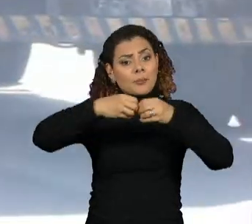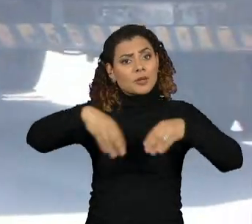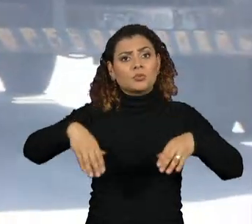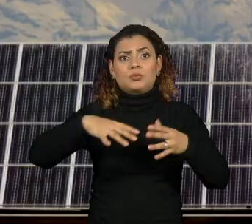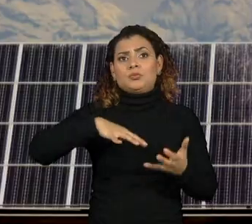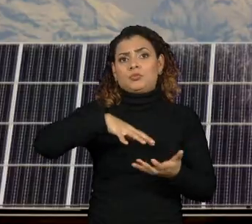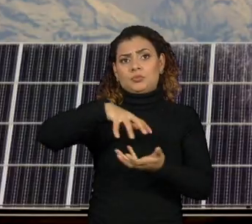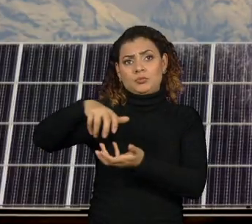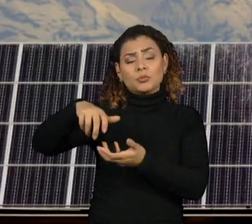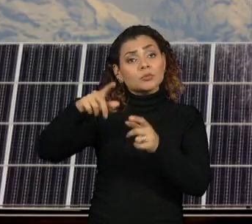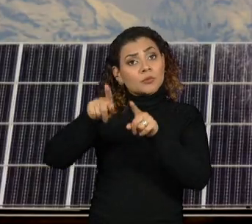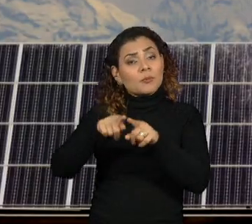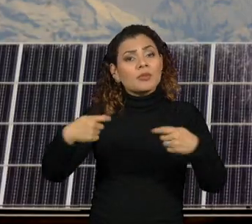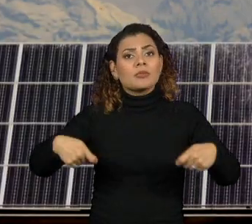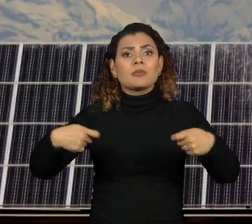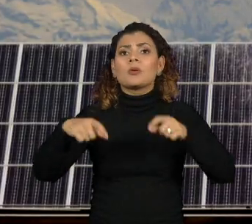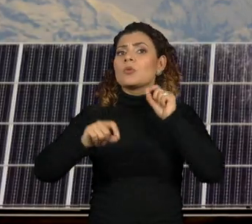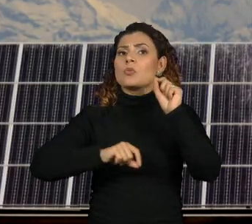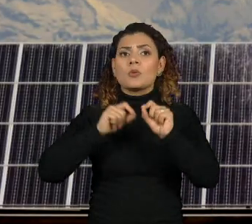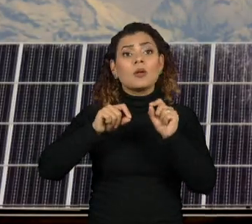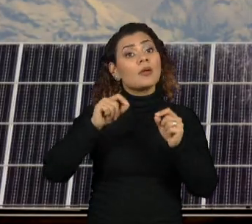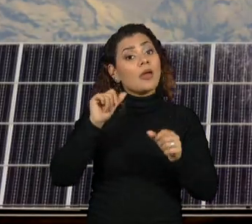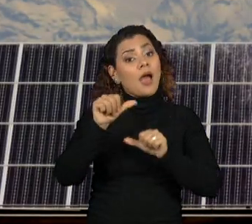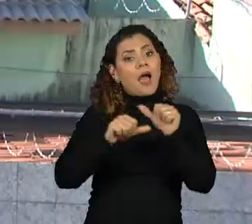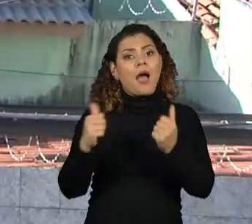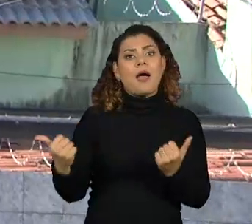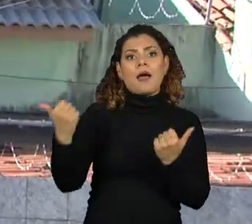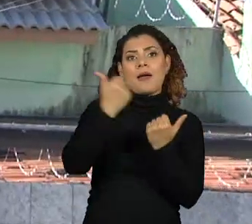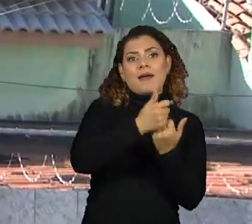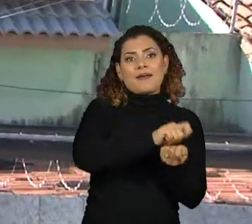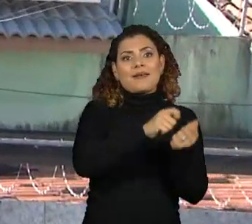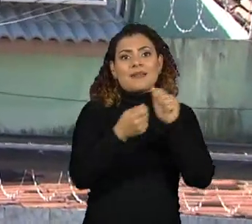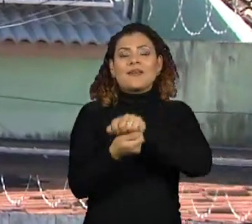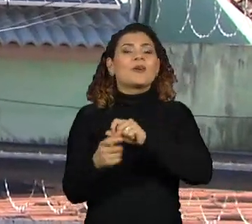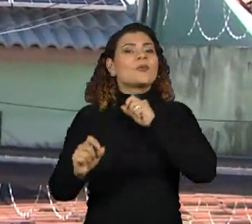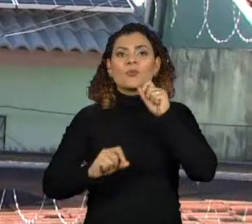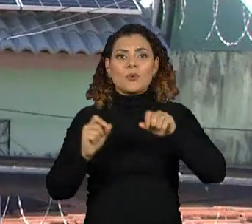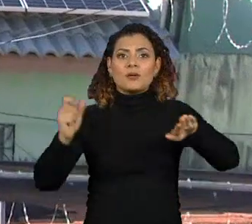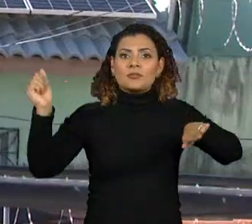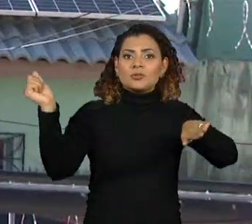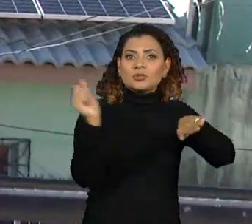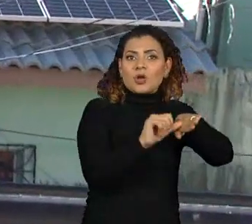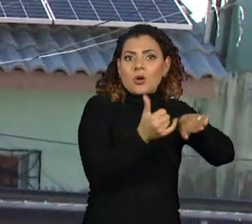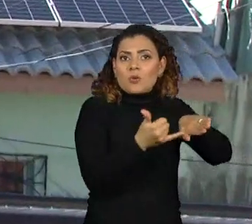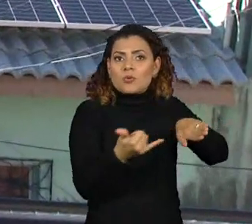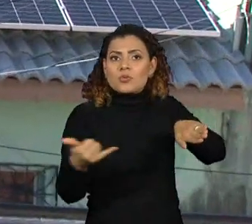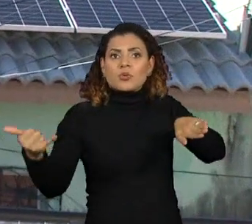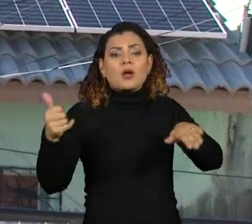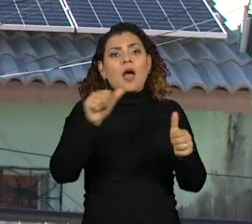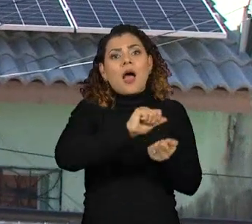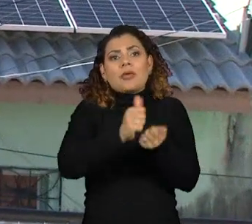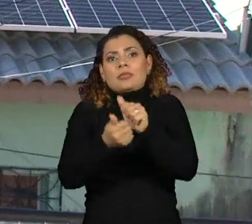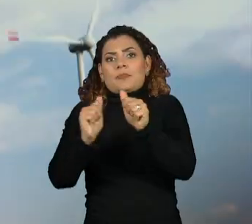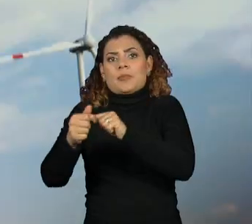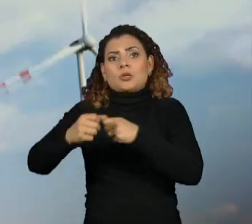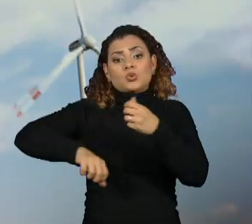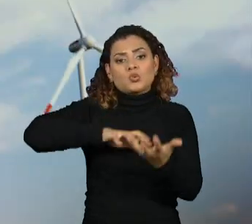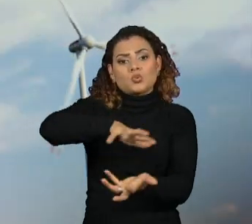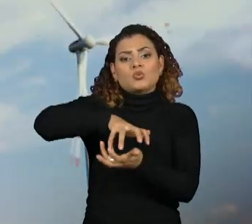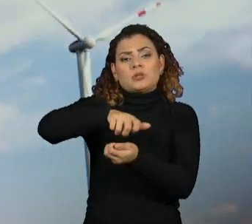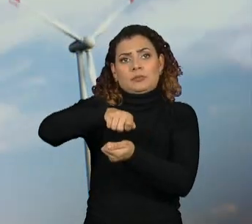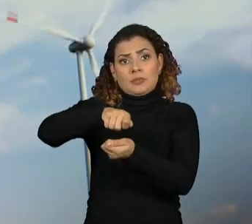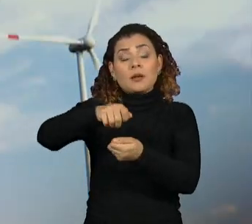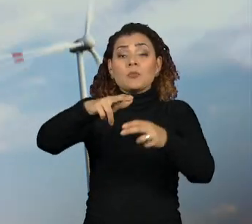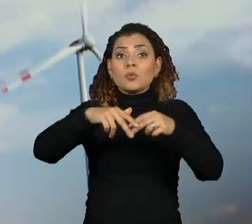a necessidade de transferir os recursos para a energia renovável, afirmou Guterres. O documento das